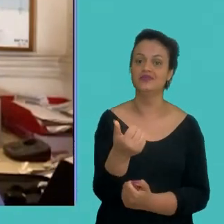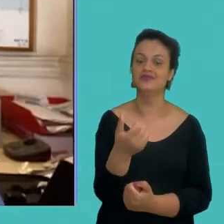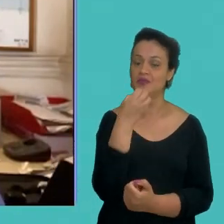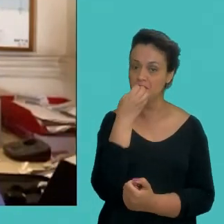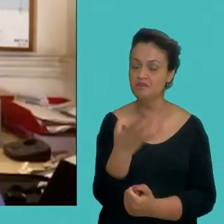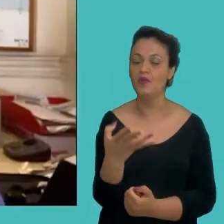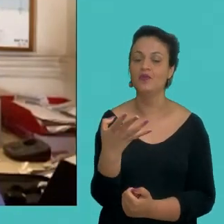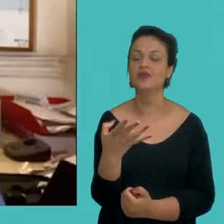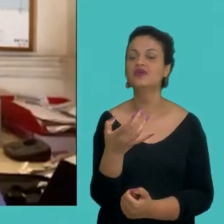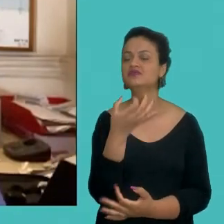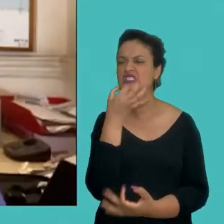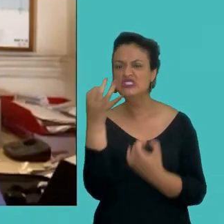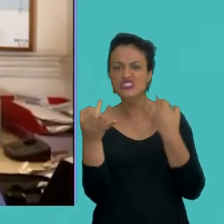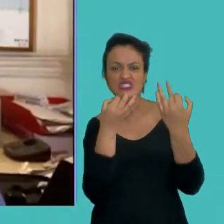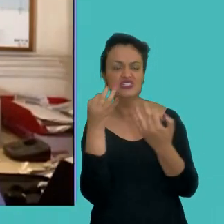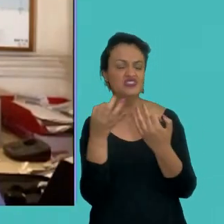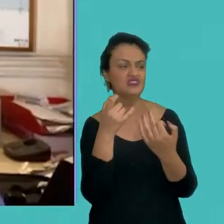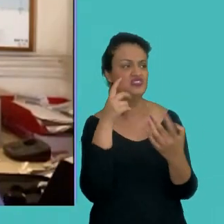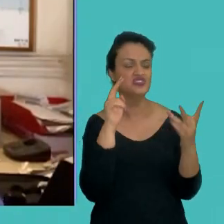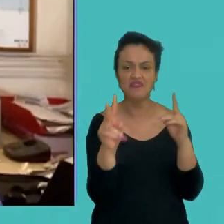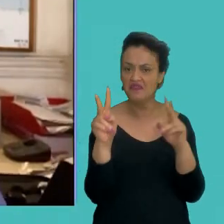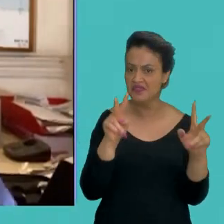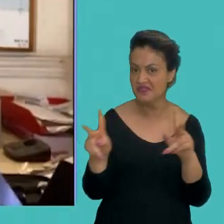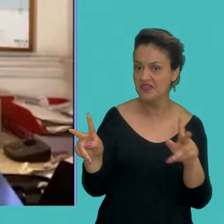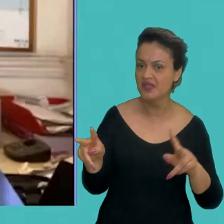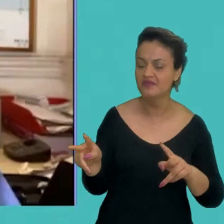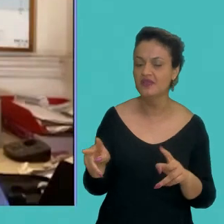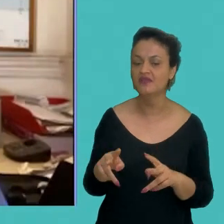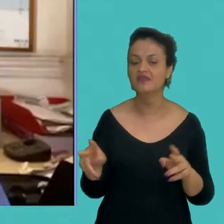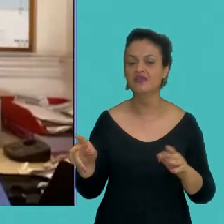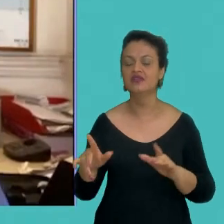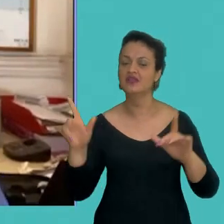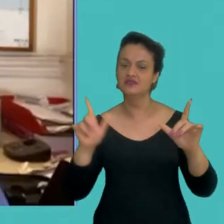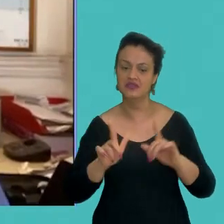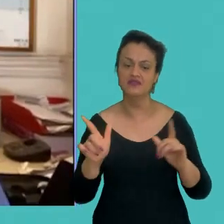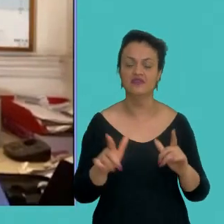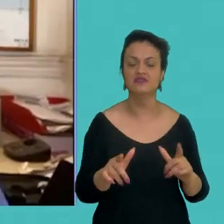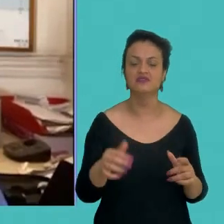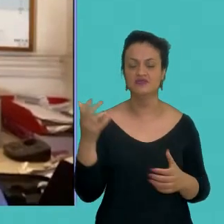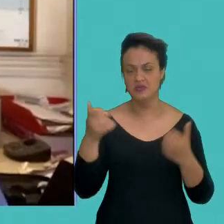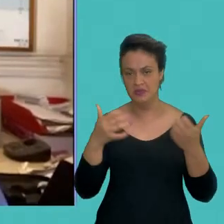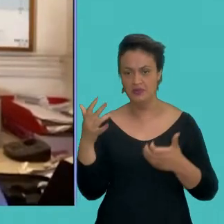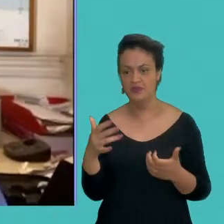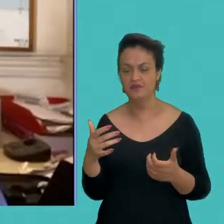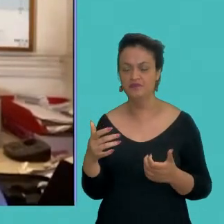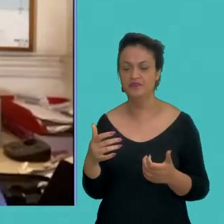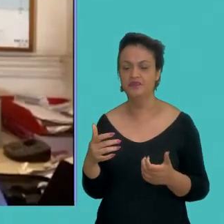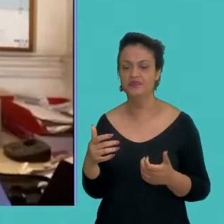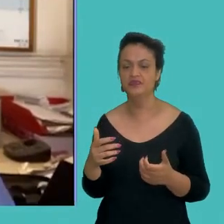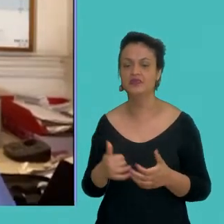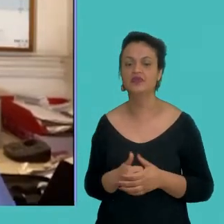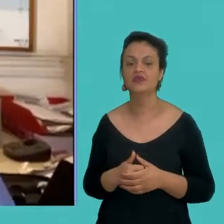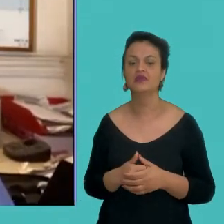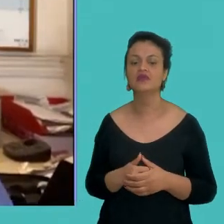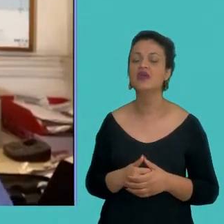positivo. As críticas que estão embutidas no enunciado da sua pergunta,